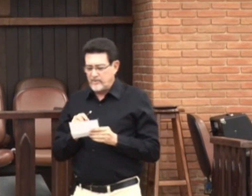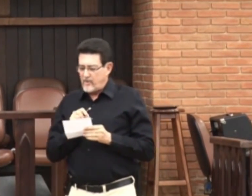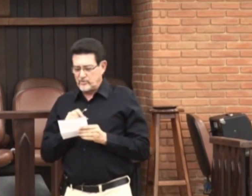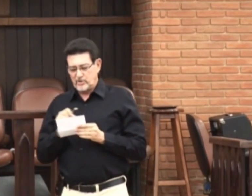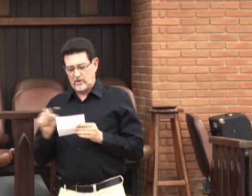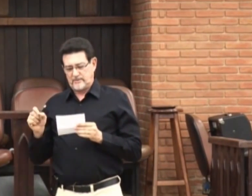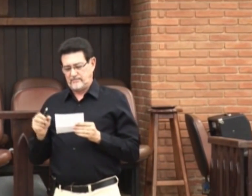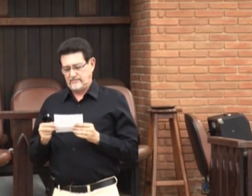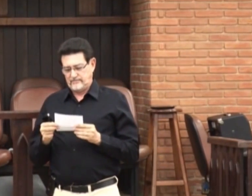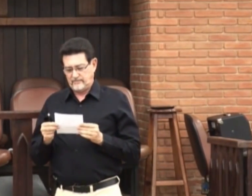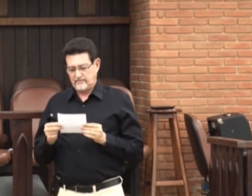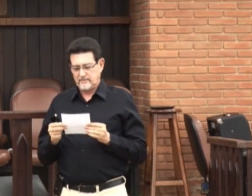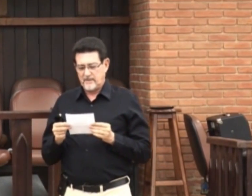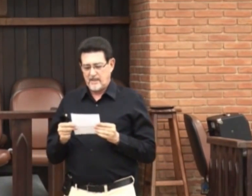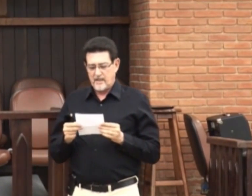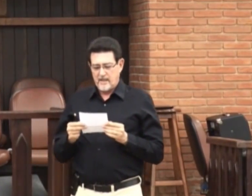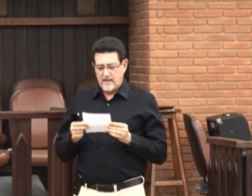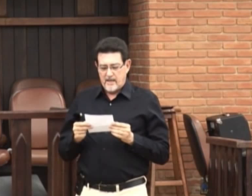amado irmão John,